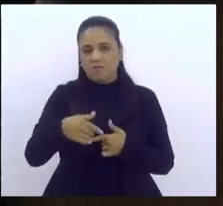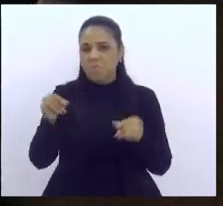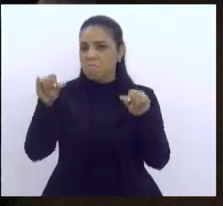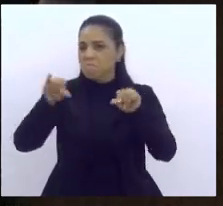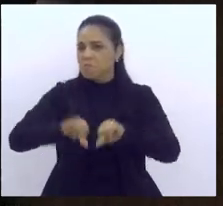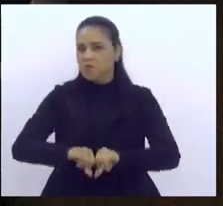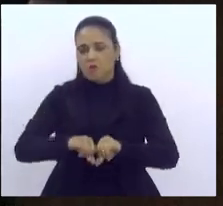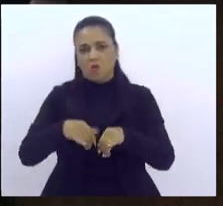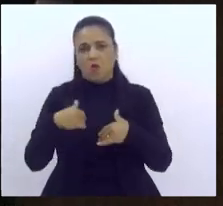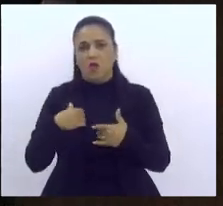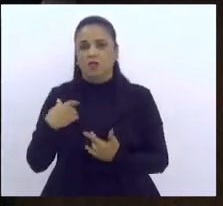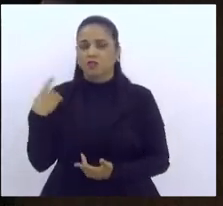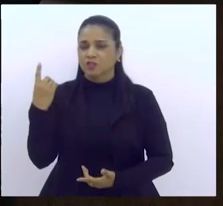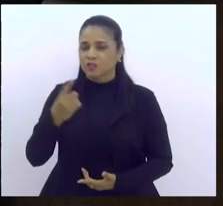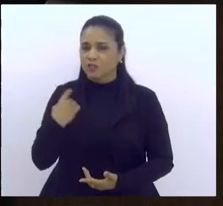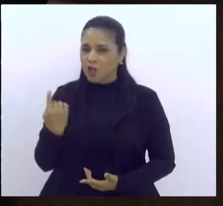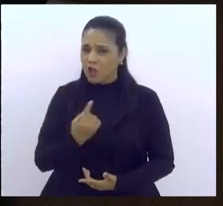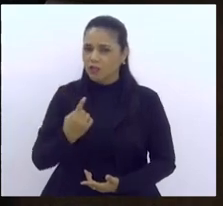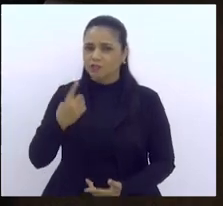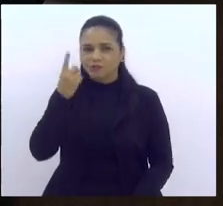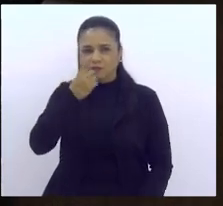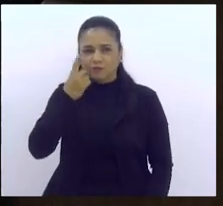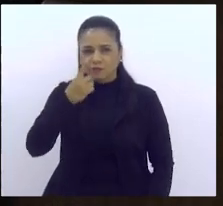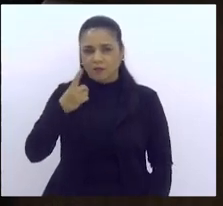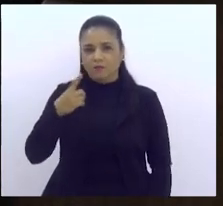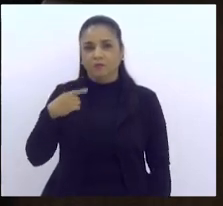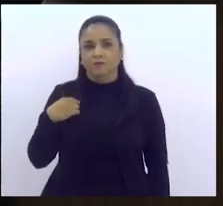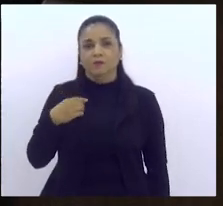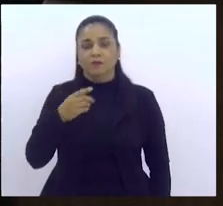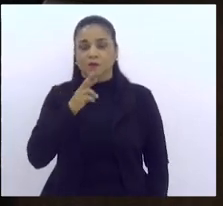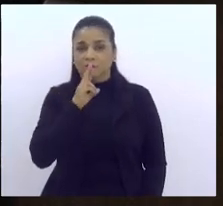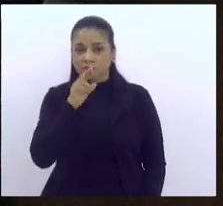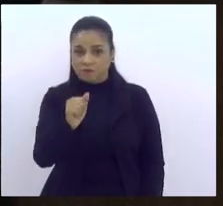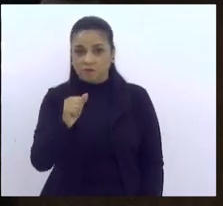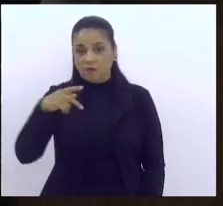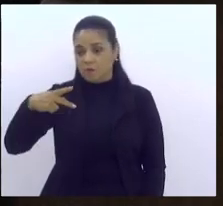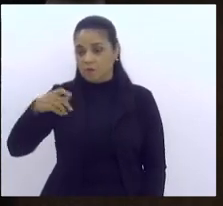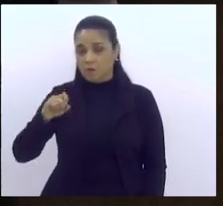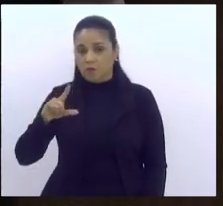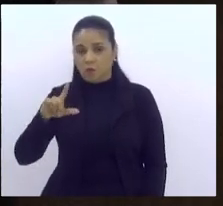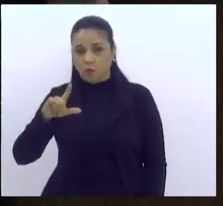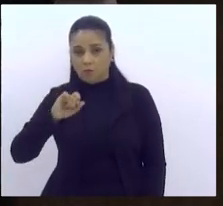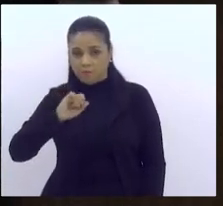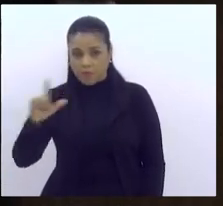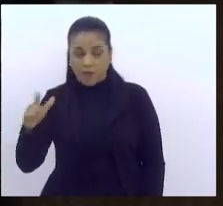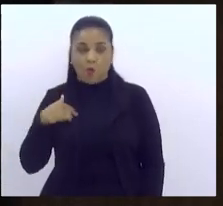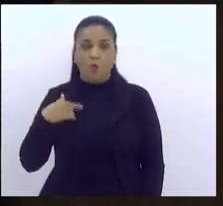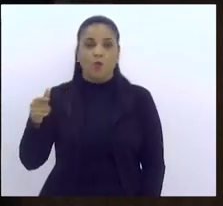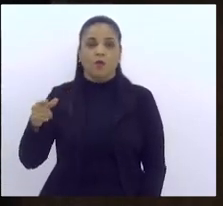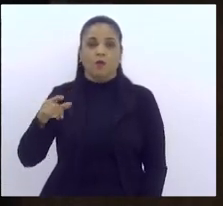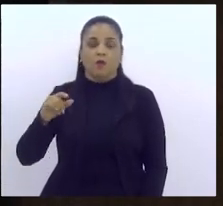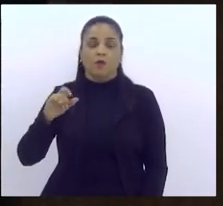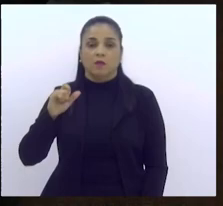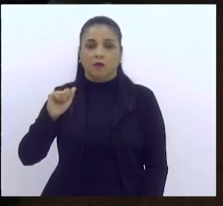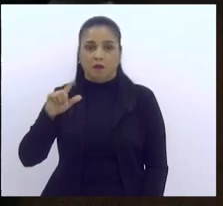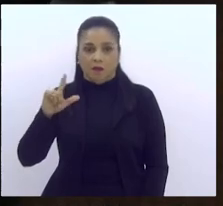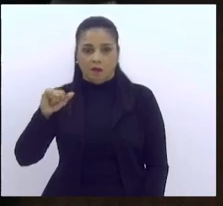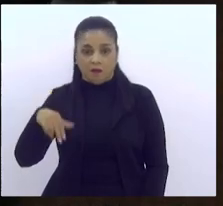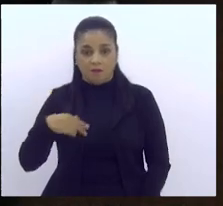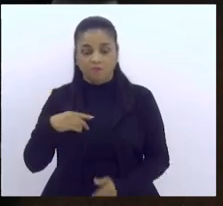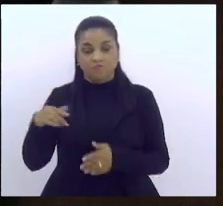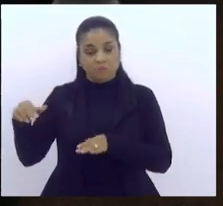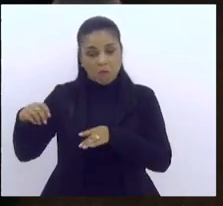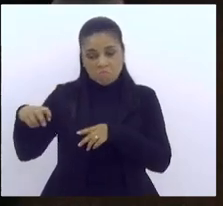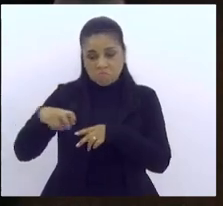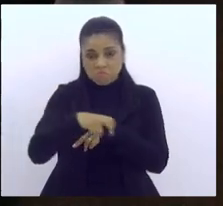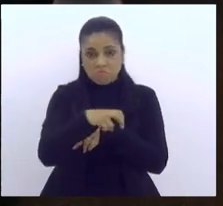e deputado Alan Lopes passamos naquele local 20 minutos antes. Além da escuridão, do abandono causado pela Prefeitura do Rio, não